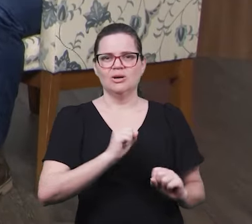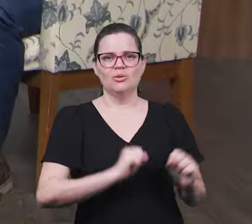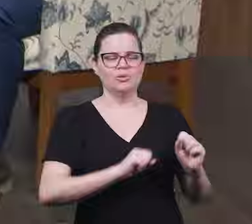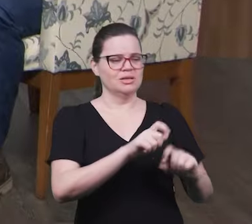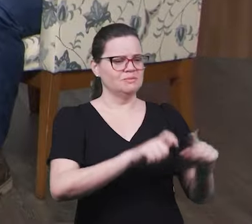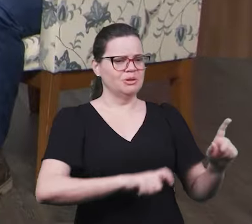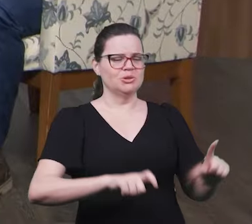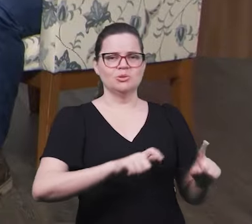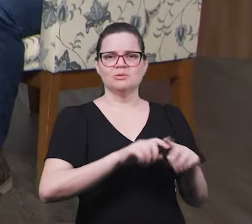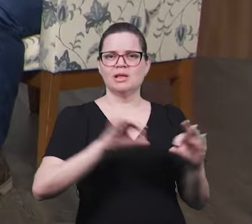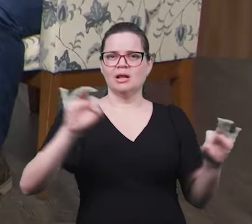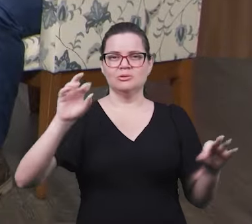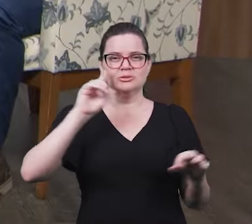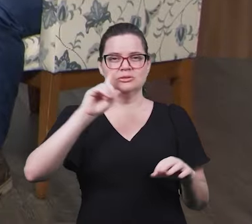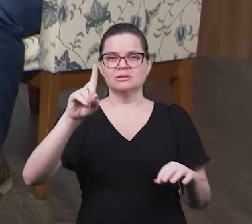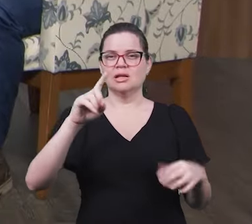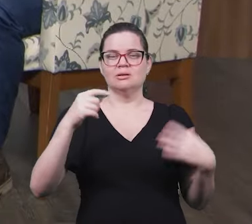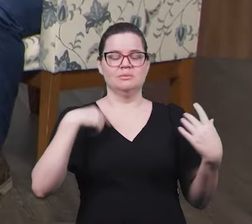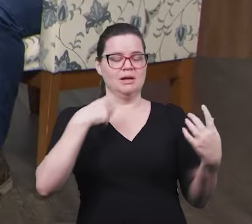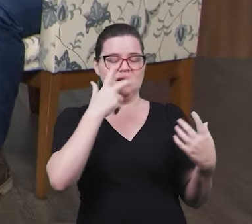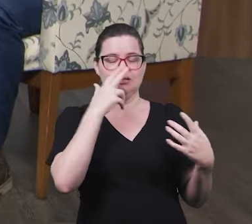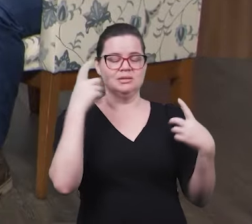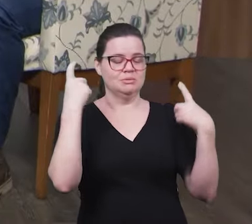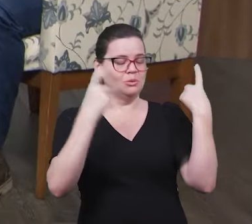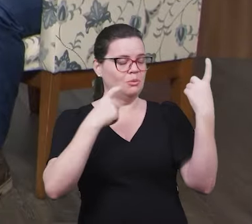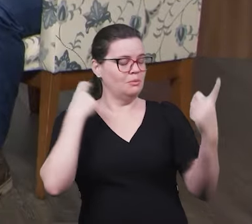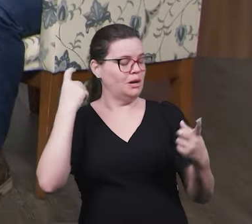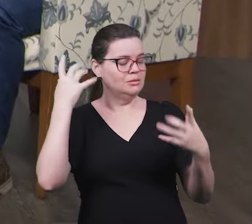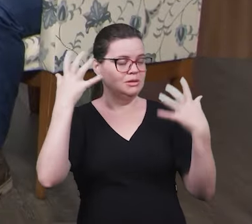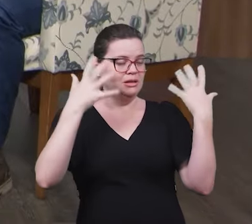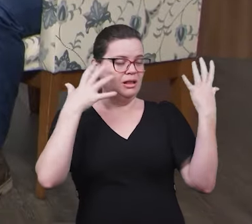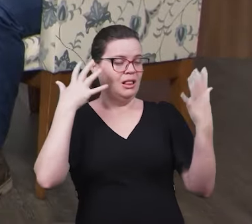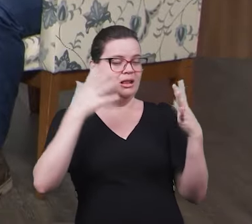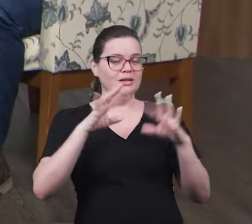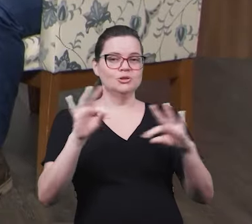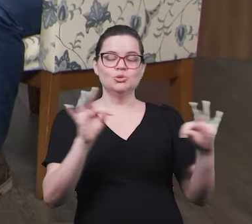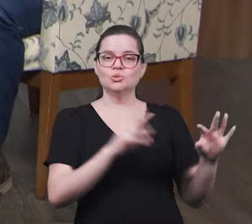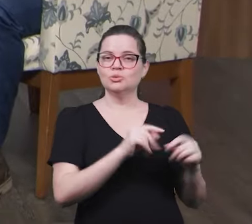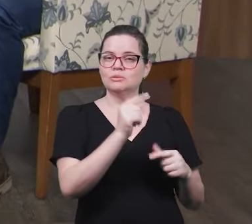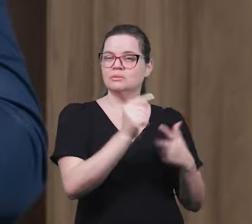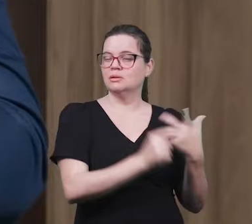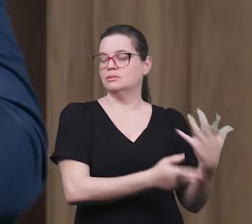está perturbado em torno de tudo aquilo que